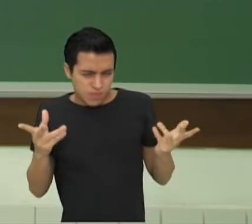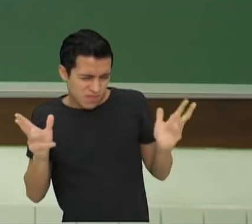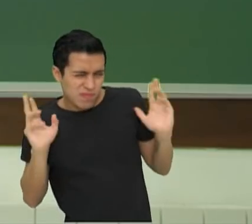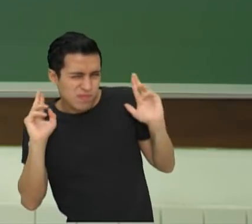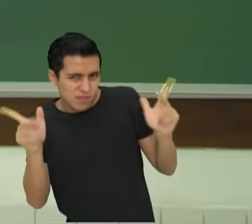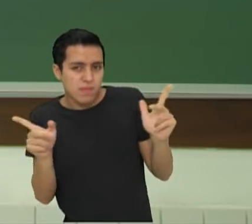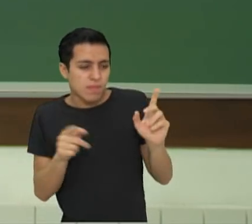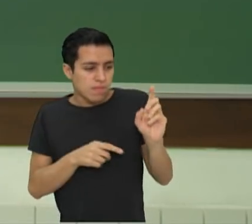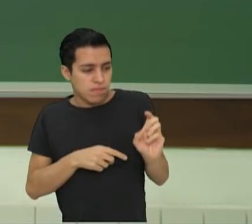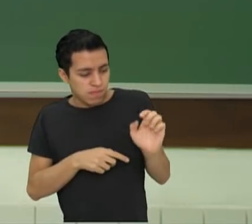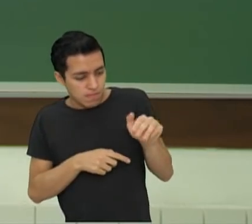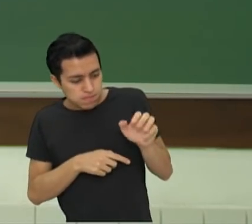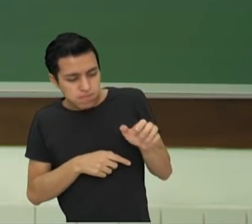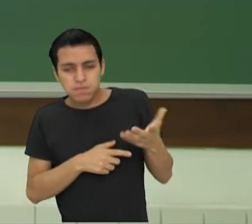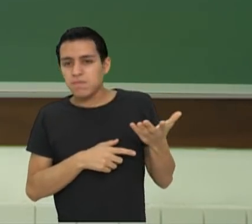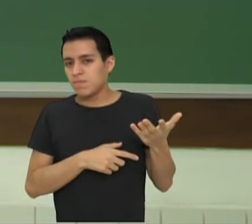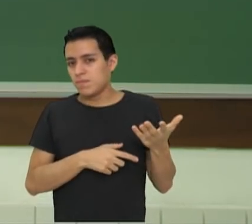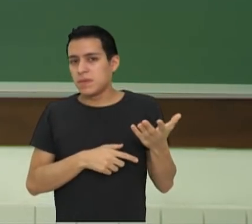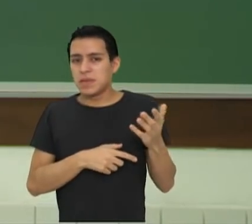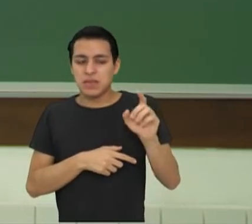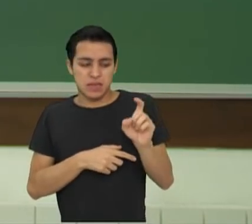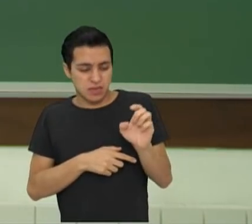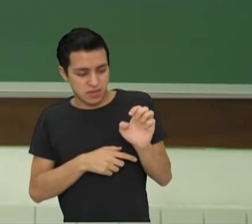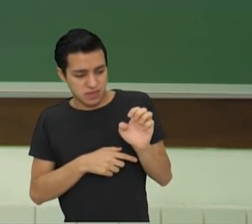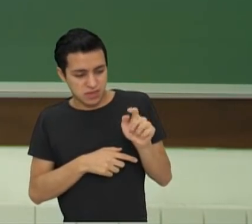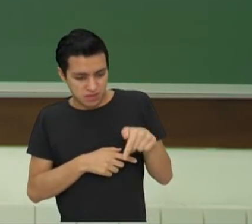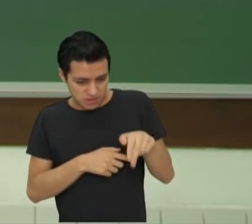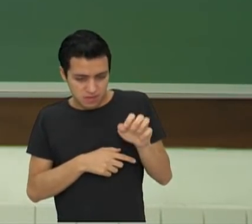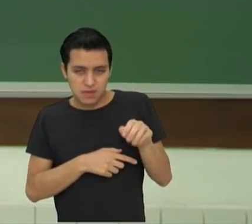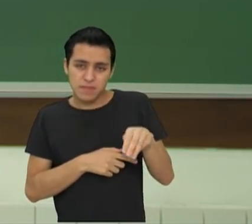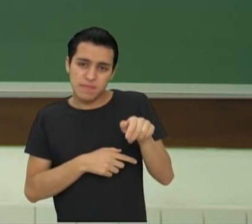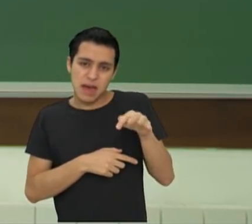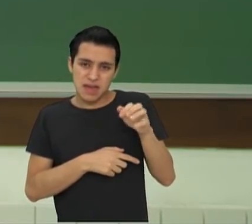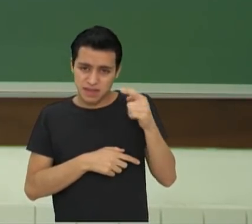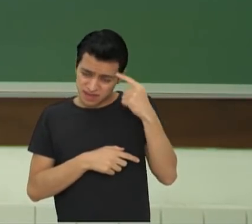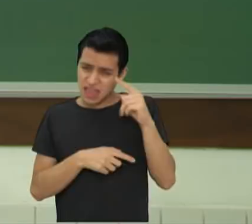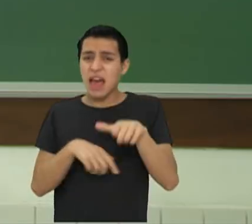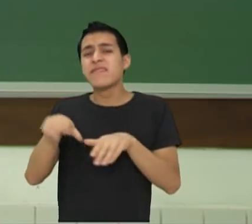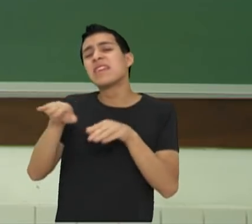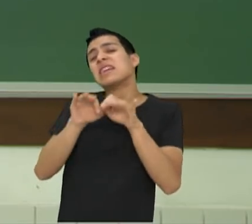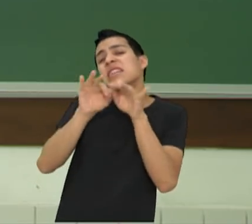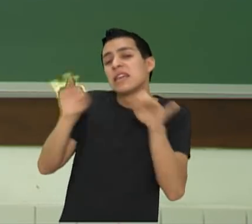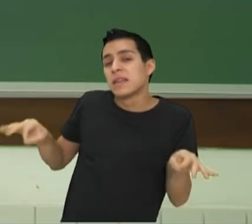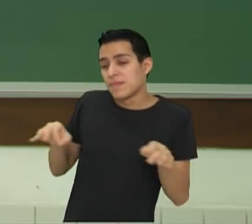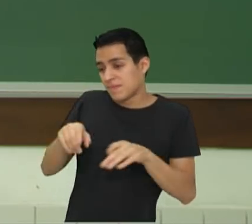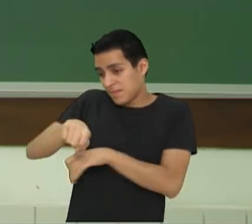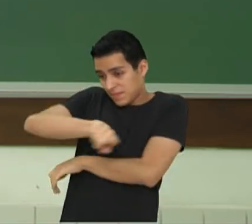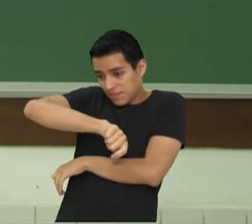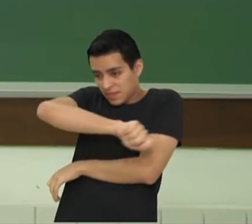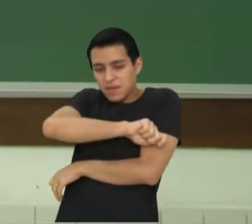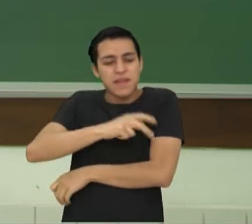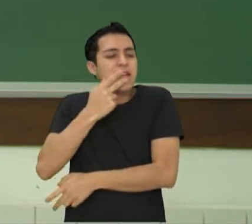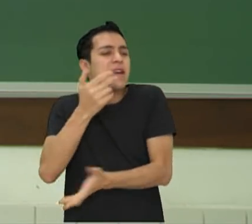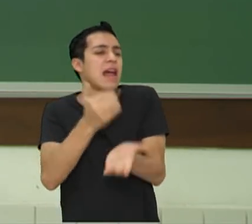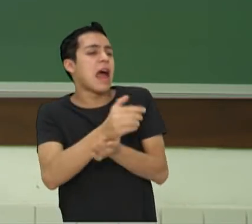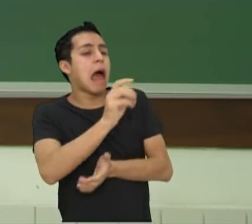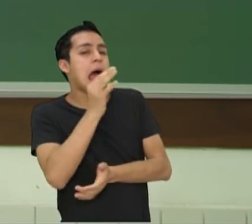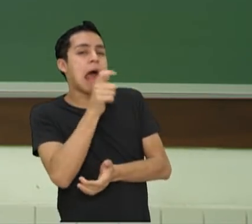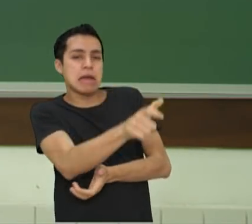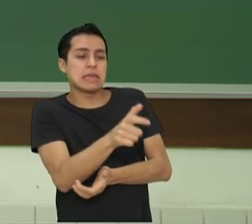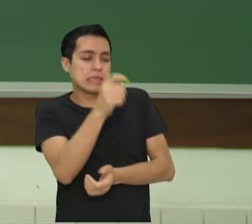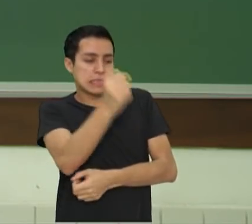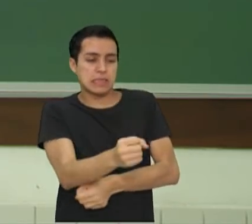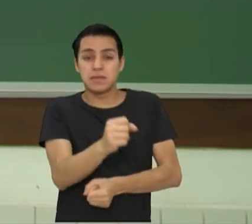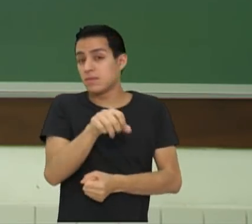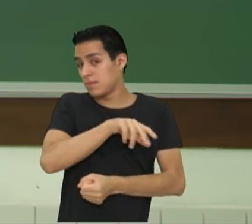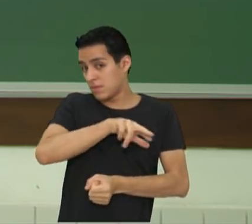lá, cheque e checkmate. Então a gente tem que cuidar, às vezes num simples cheque o aluno que está iniciando fala checkmate, né? Tá